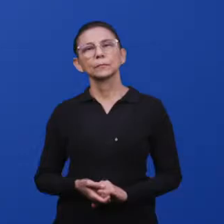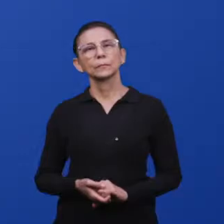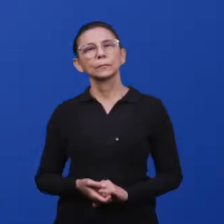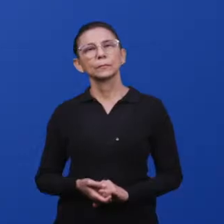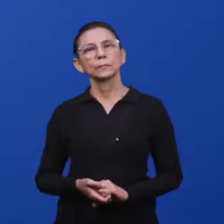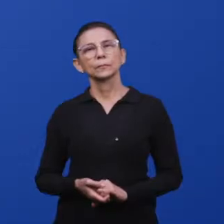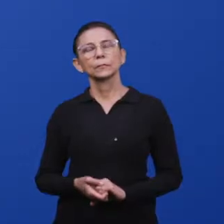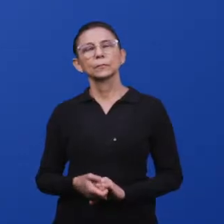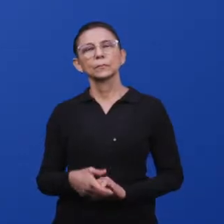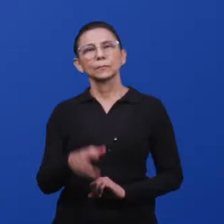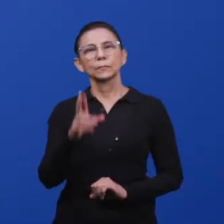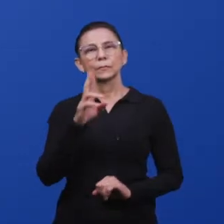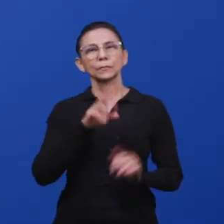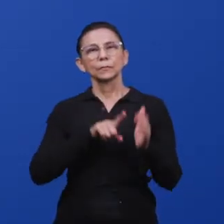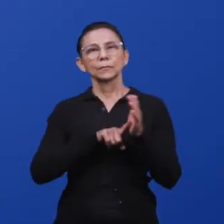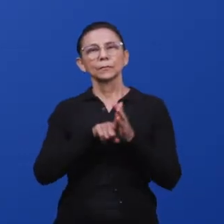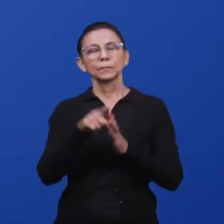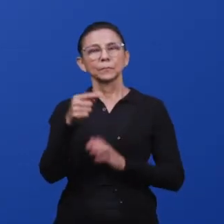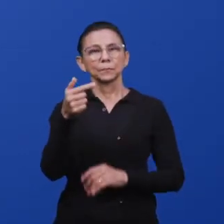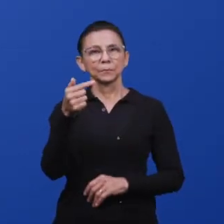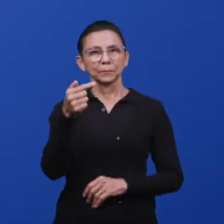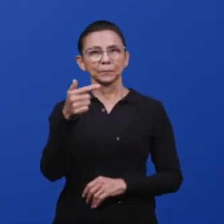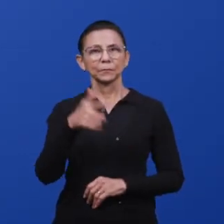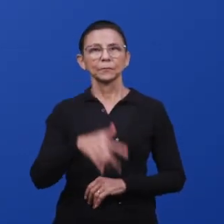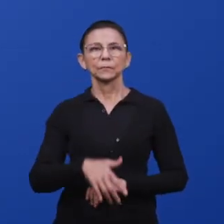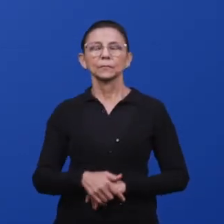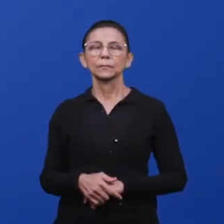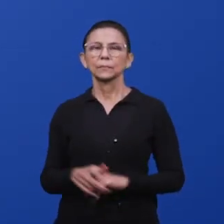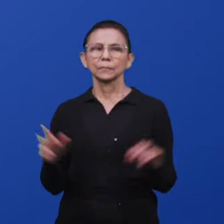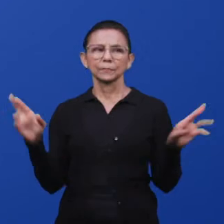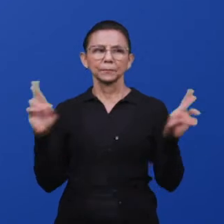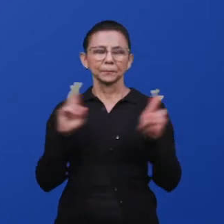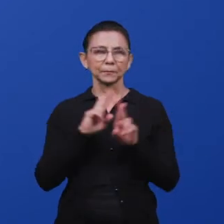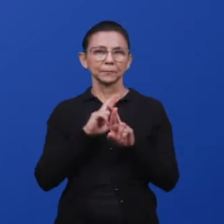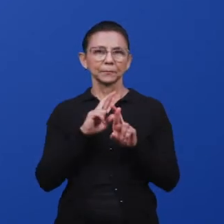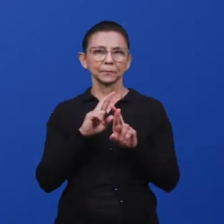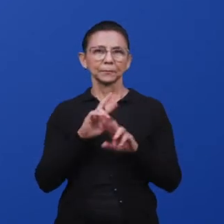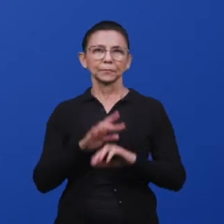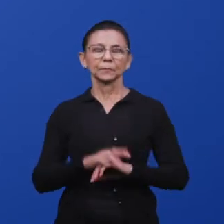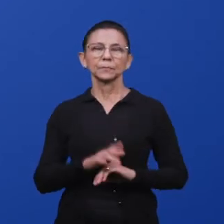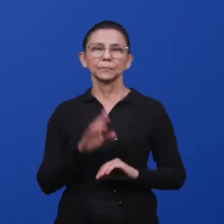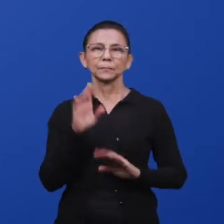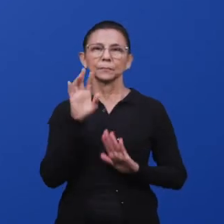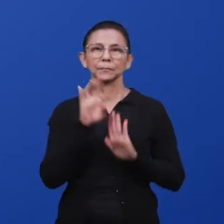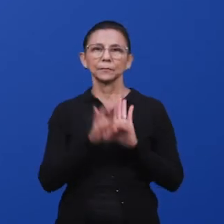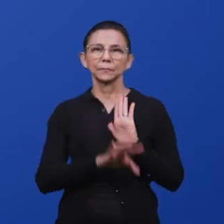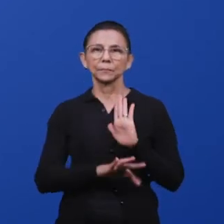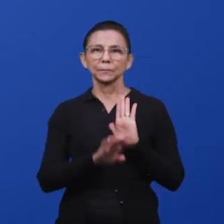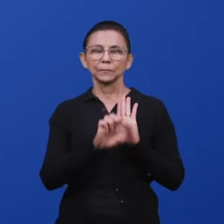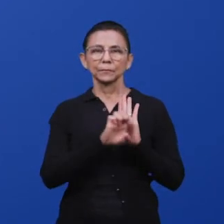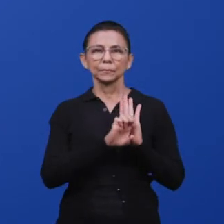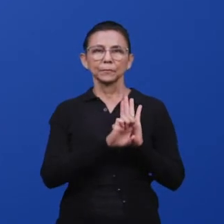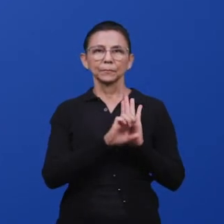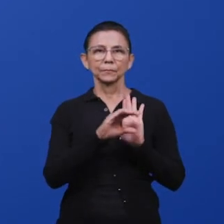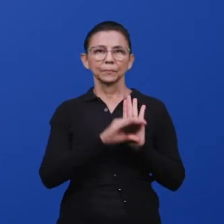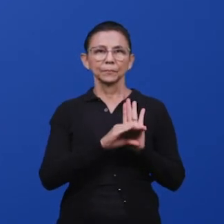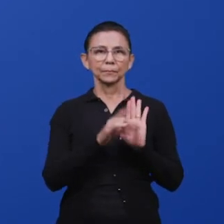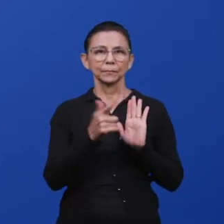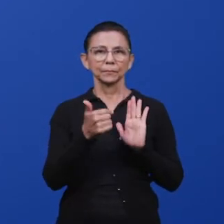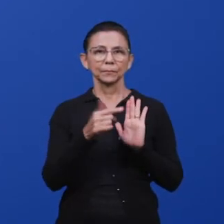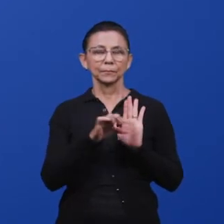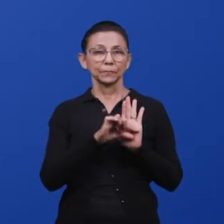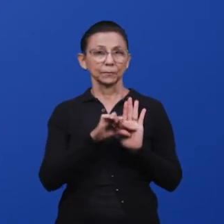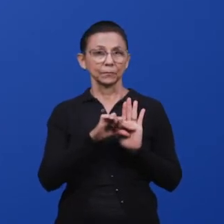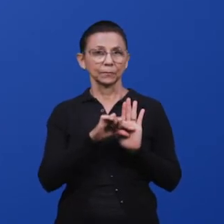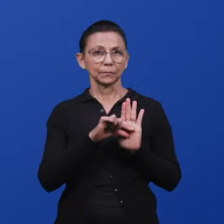adolescentes. Respondendo à pergunta de número 7, fazendo uma relação entre o texto em Êxodo, capítulo